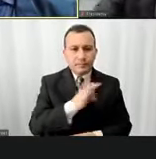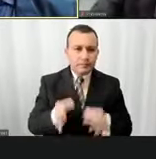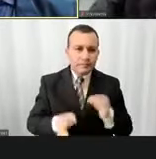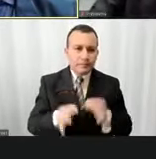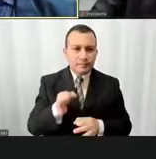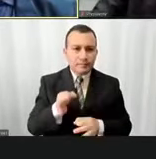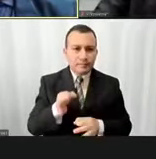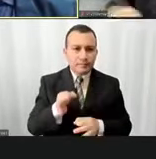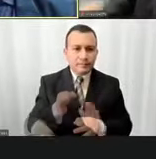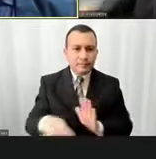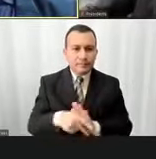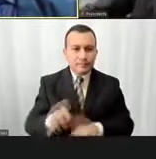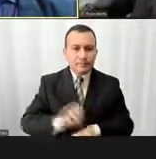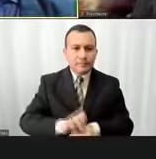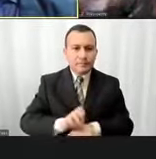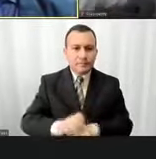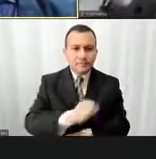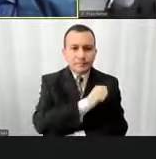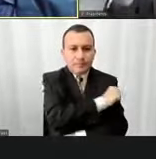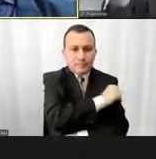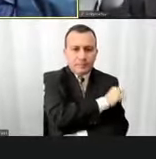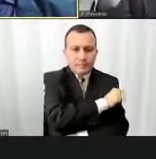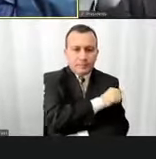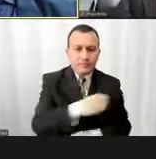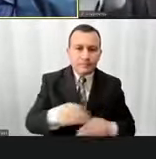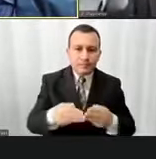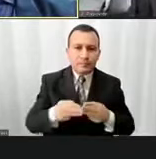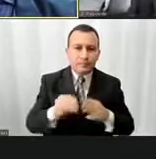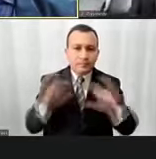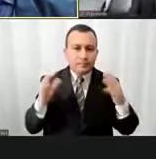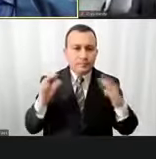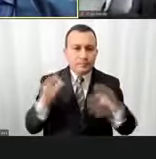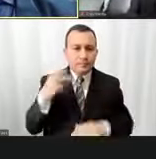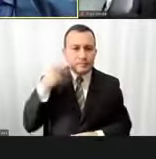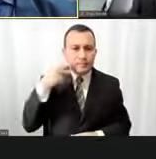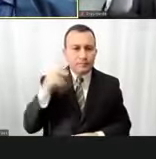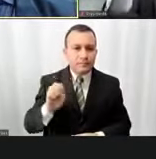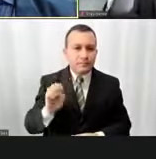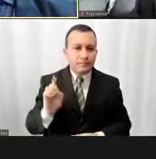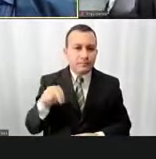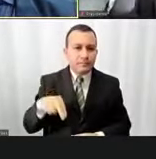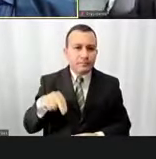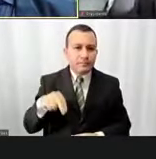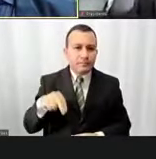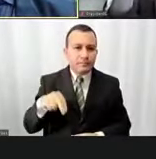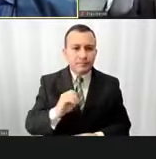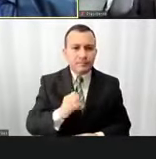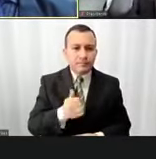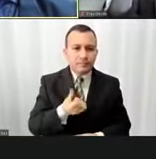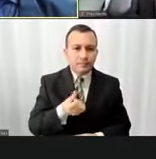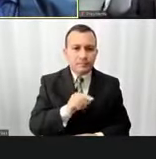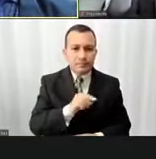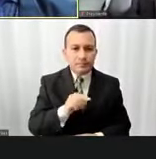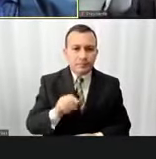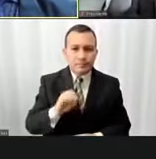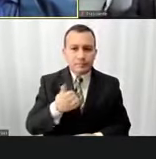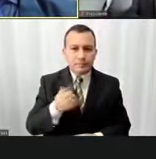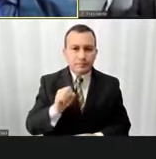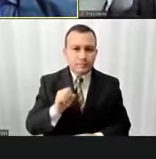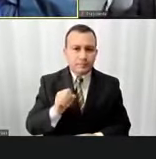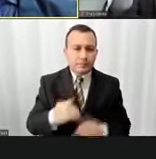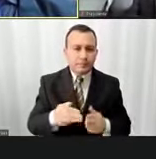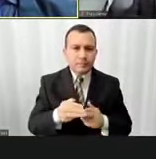de Janeiro. Moção de aplauso, vereadora Edna Sampaio, 016 a 018. Moção